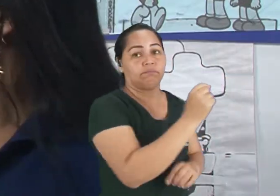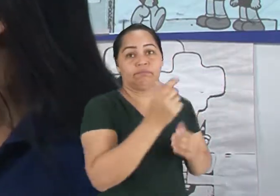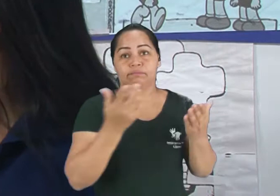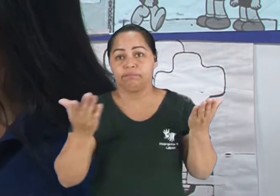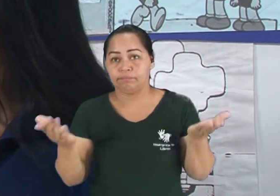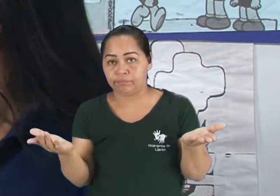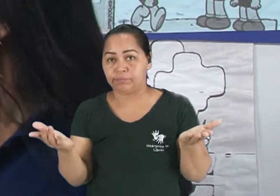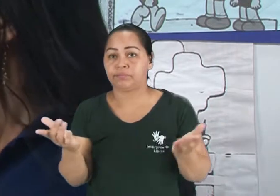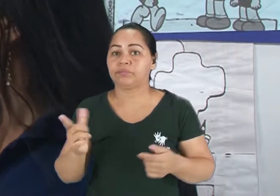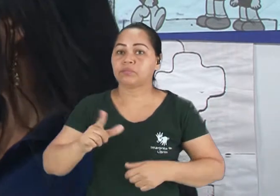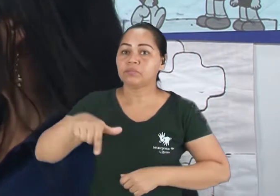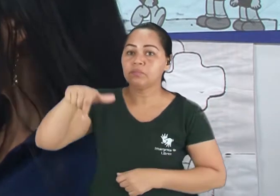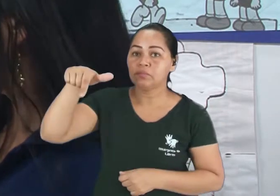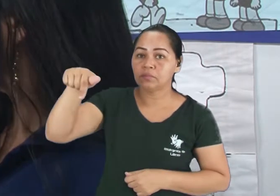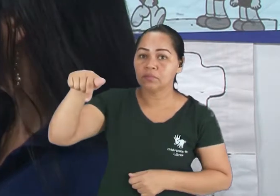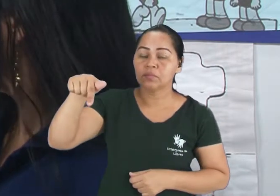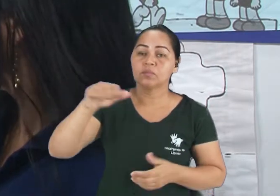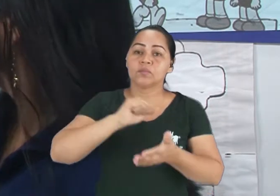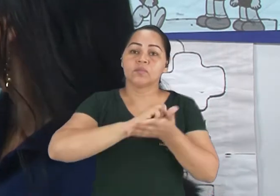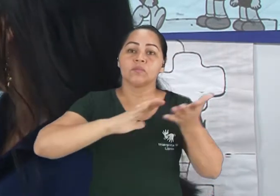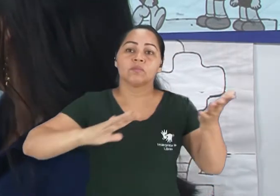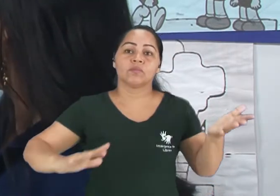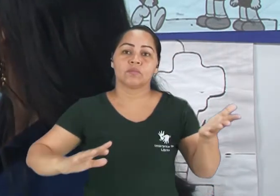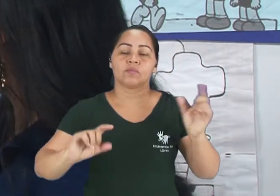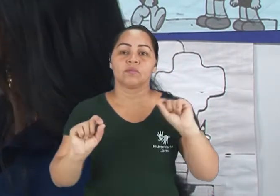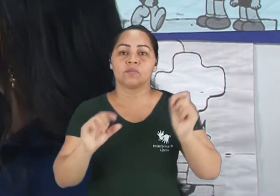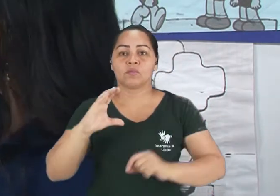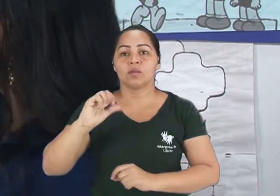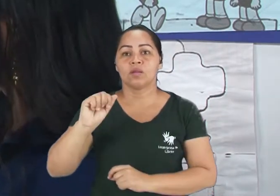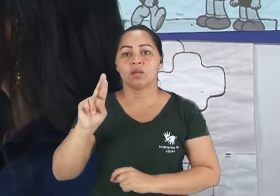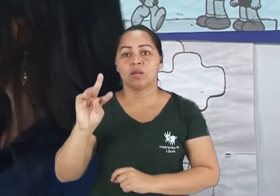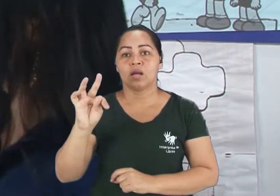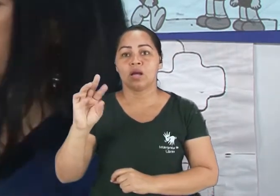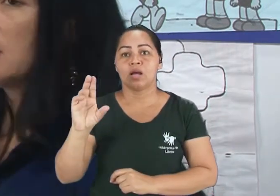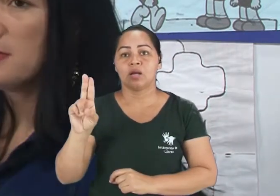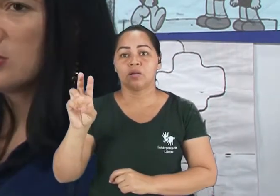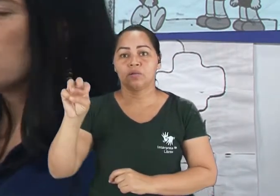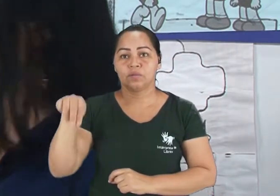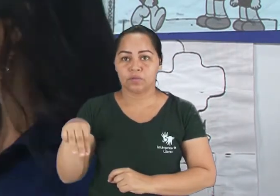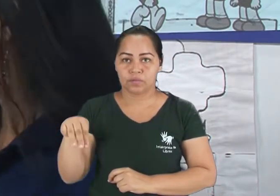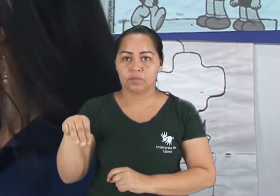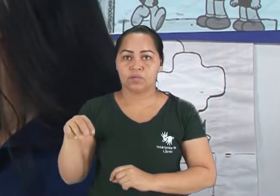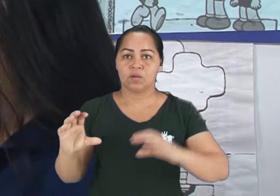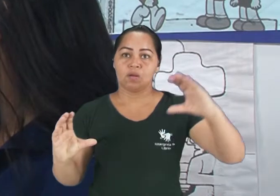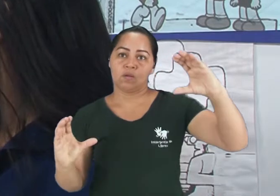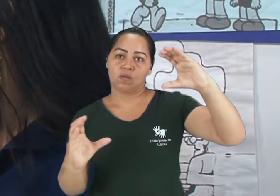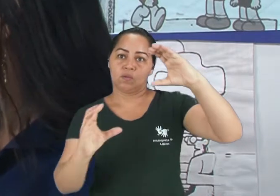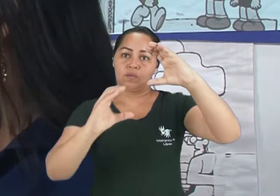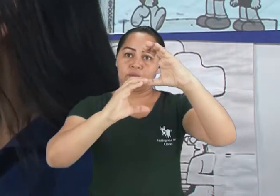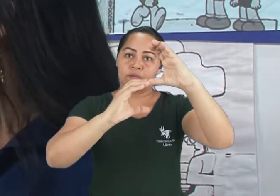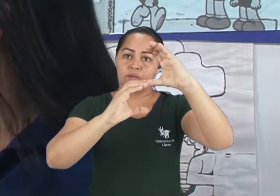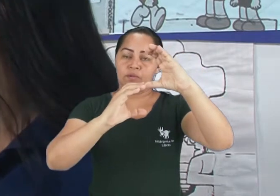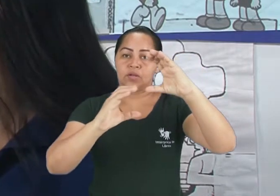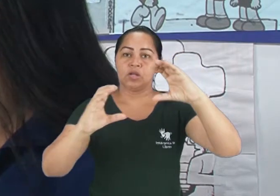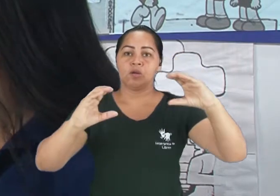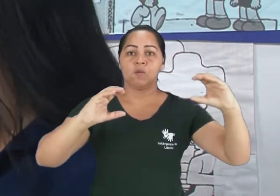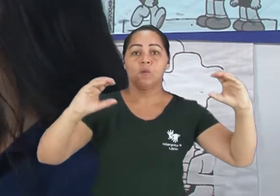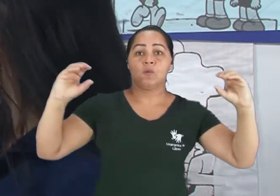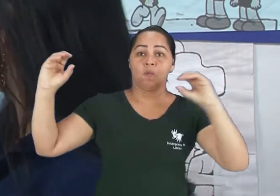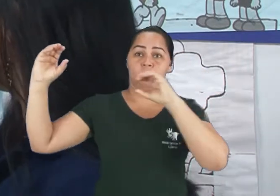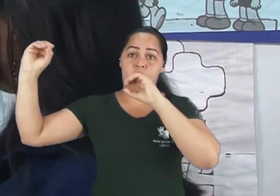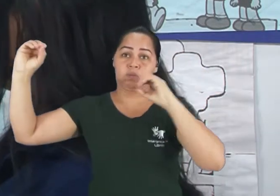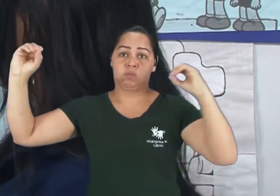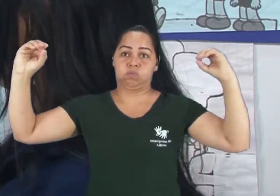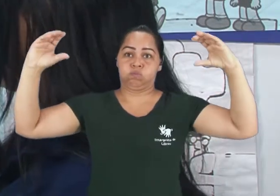Questão 7. Ó. No cartoon, as peças do quebra-cabeça se encaixam perfeitamente, como a gente já até falou sobre isso. Associe